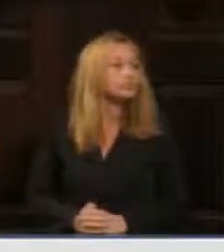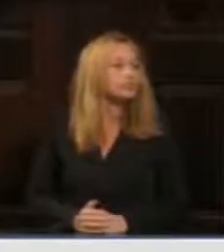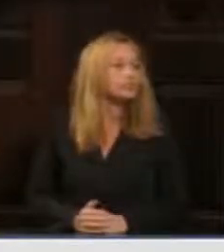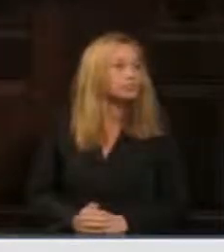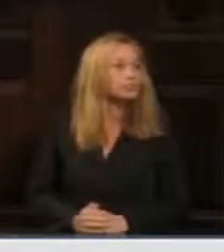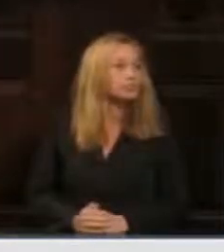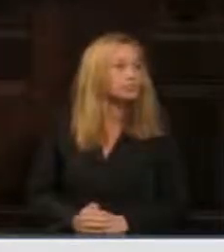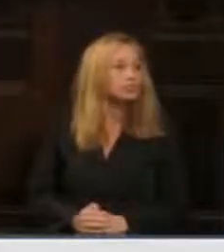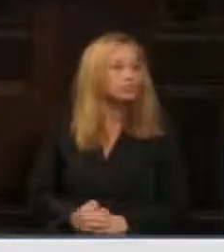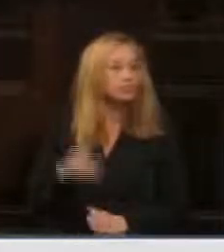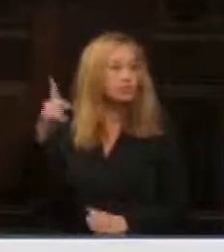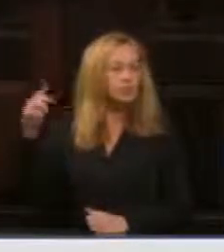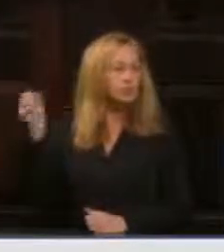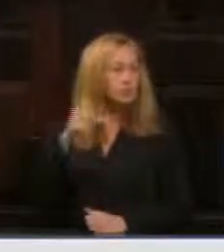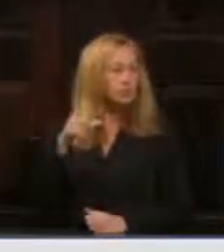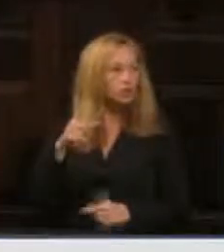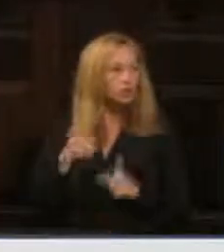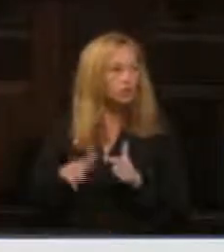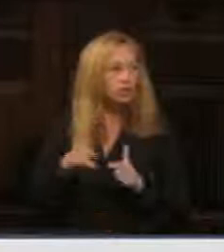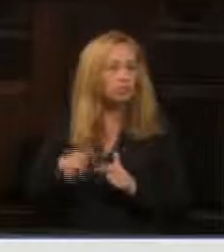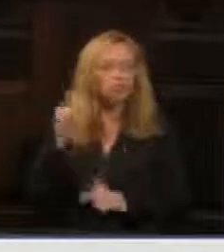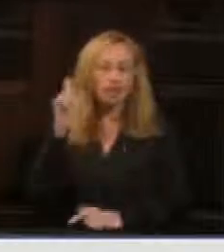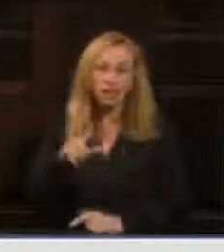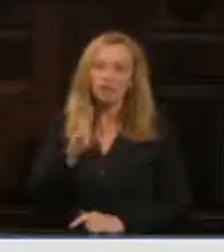Mas para o PSOL o problema é o visto.